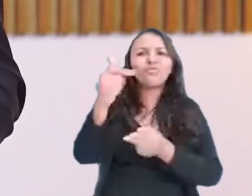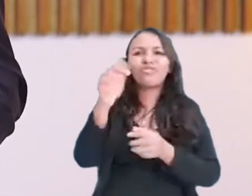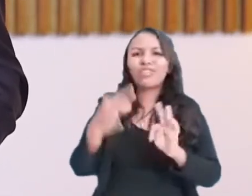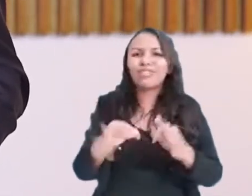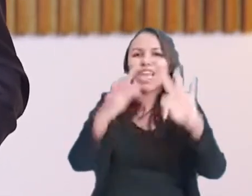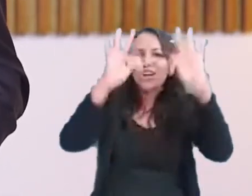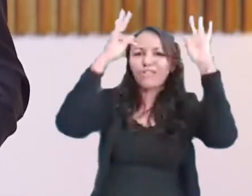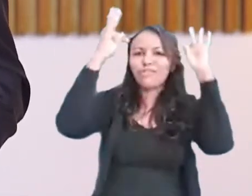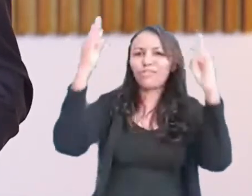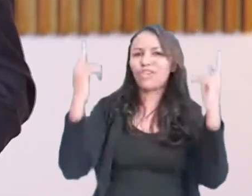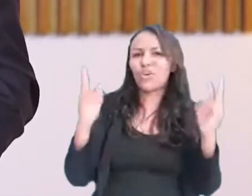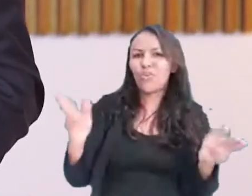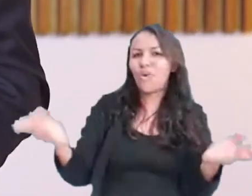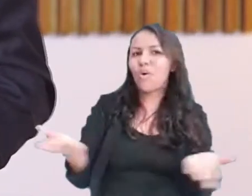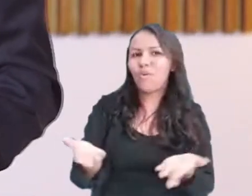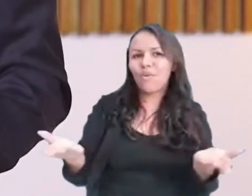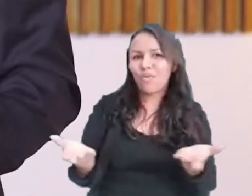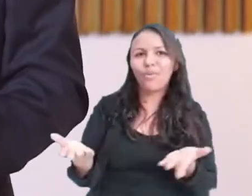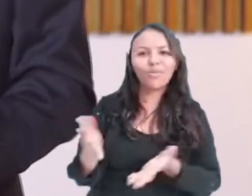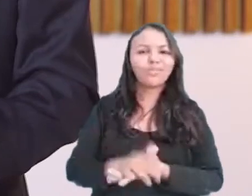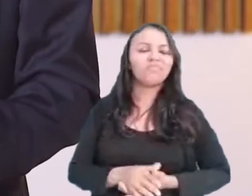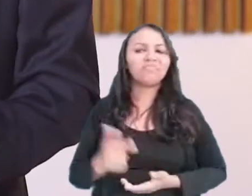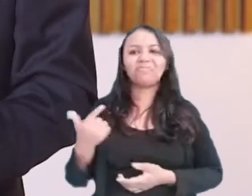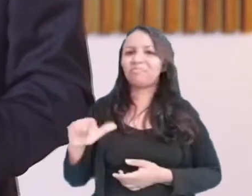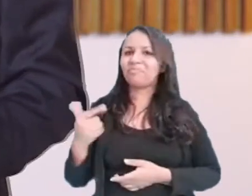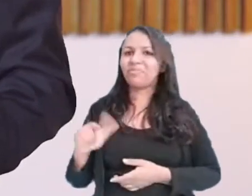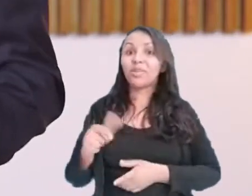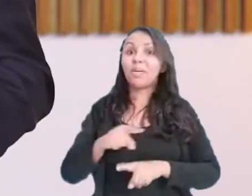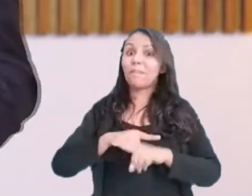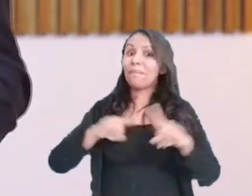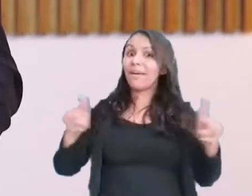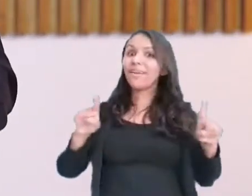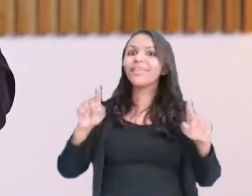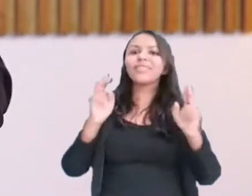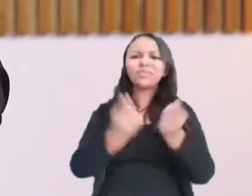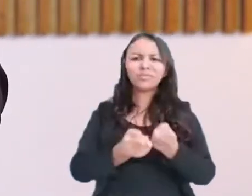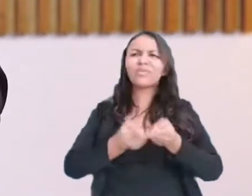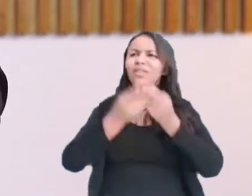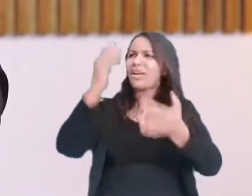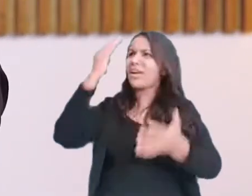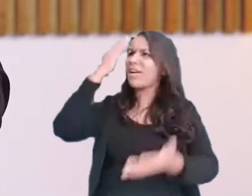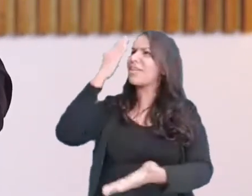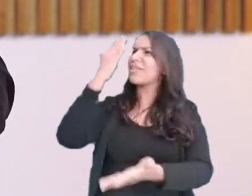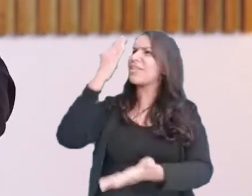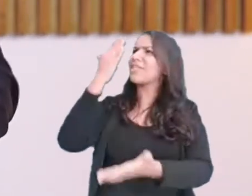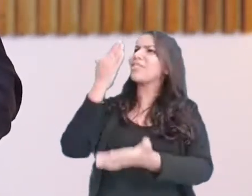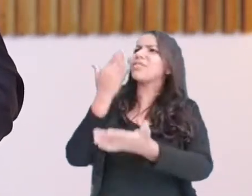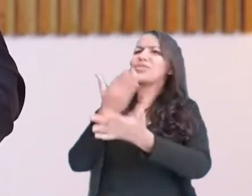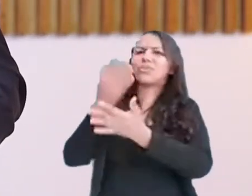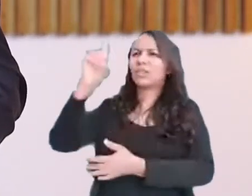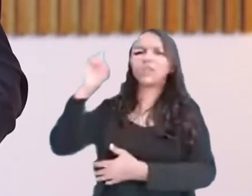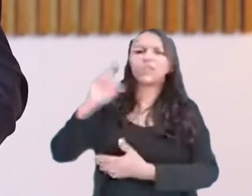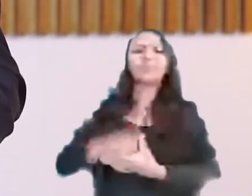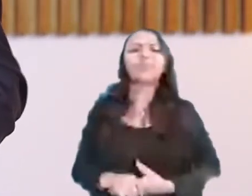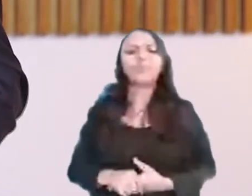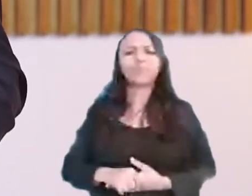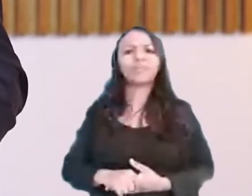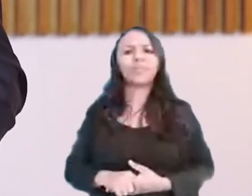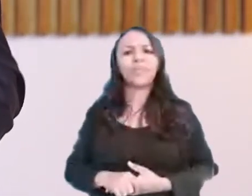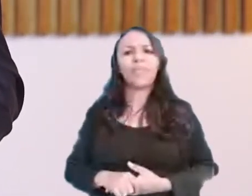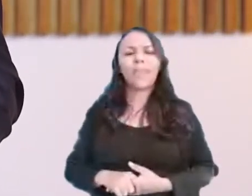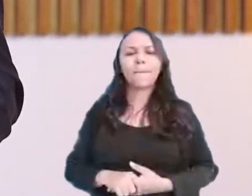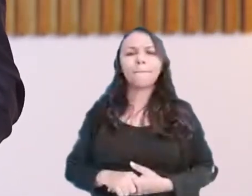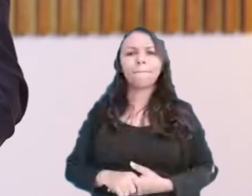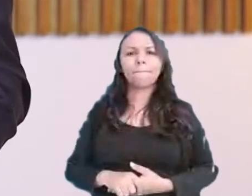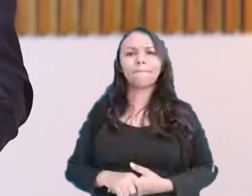as construções modernas. No entanto, Noé creu, se dispôs de tudo aquilo que ele tinha